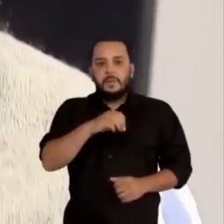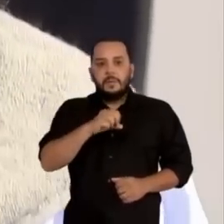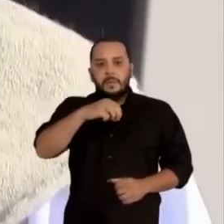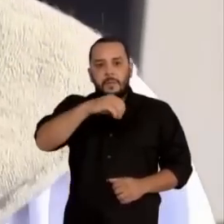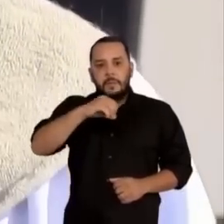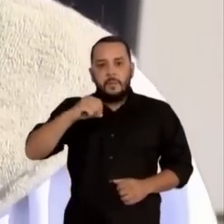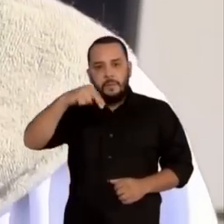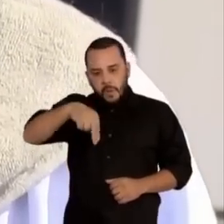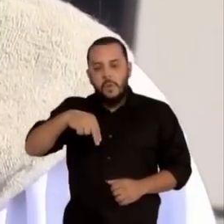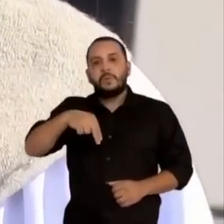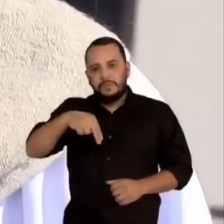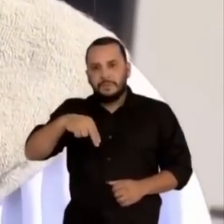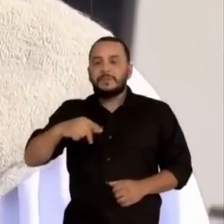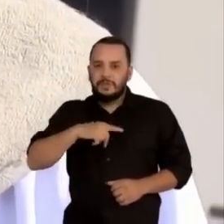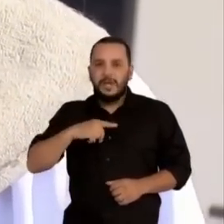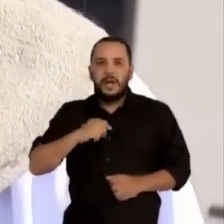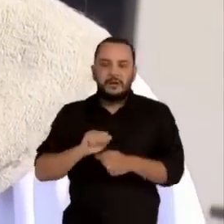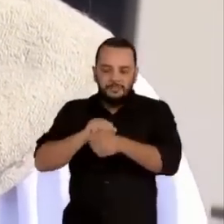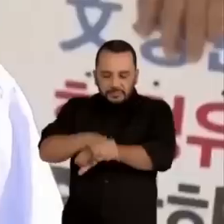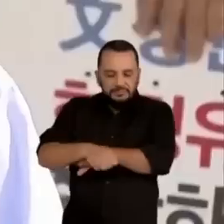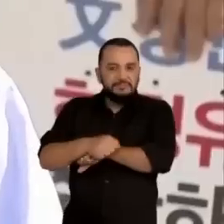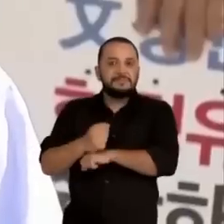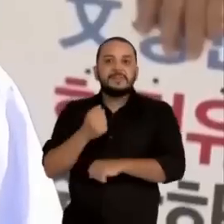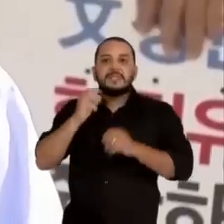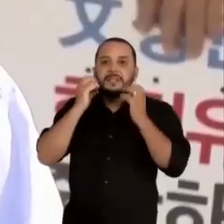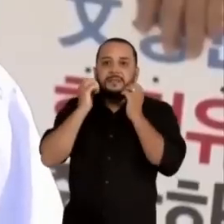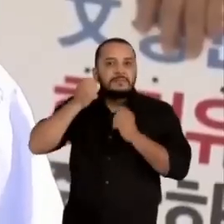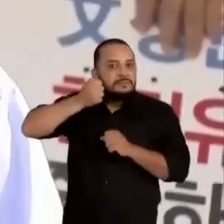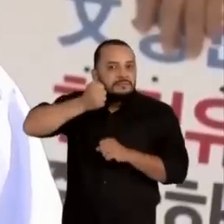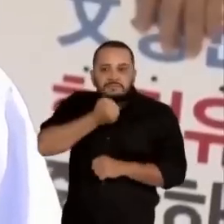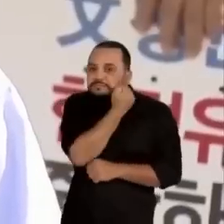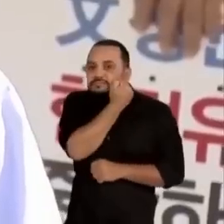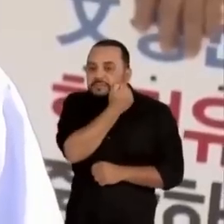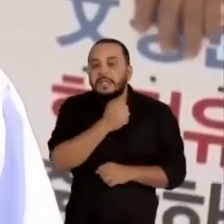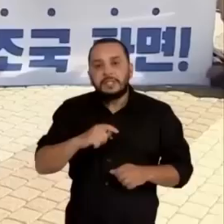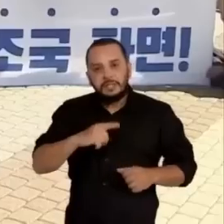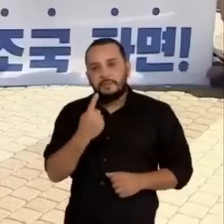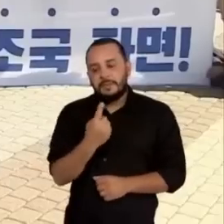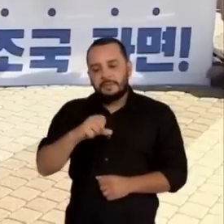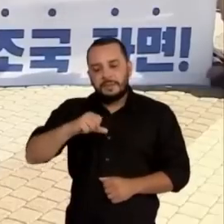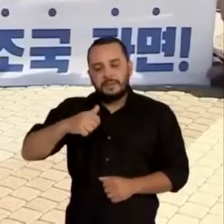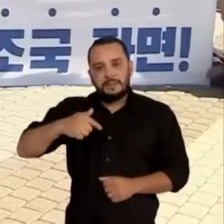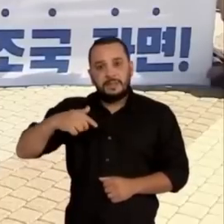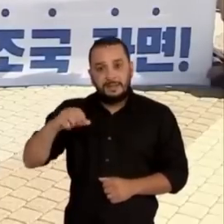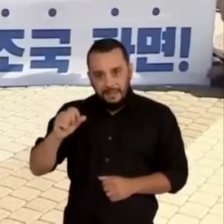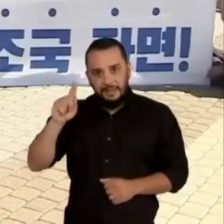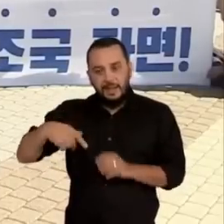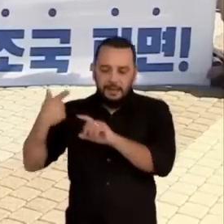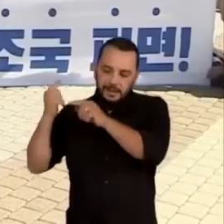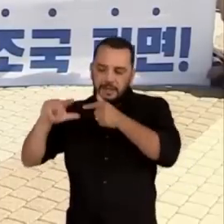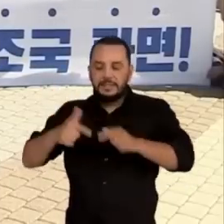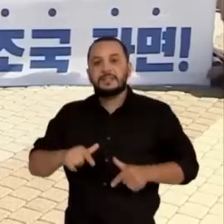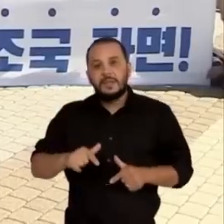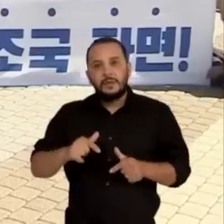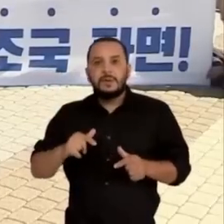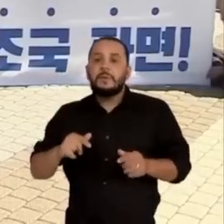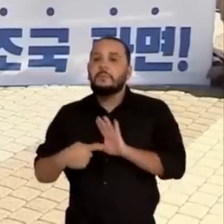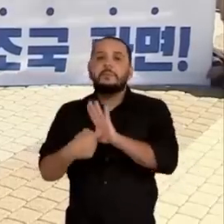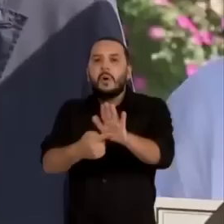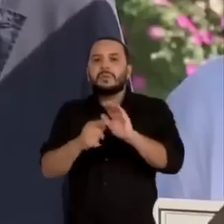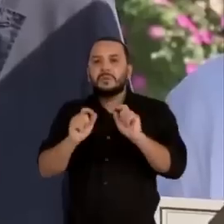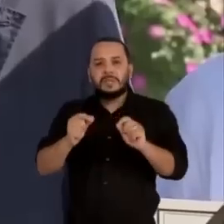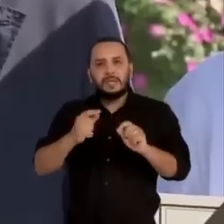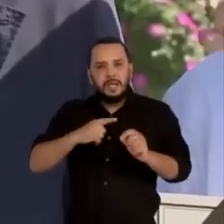a barba e os cabelos, como faziam os dissidentes políticos nos anos 60 e 70, é uma tradição no país e demonstra um